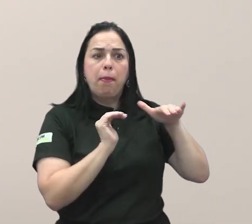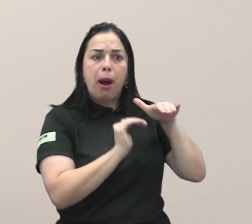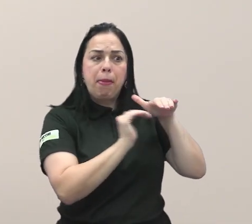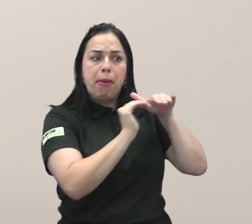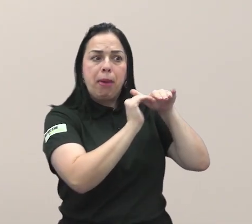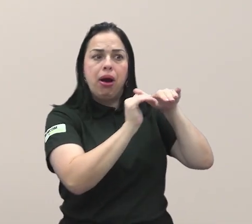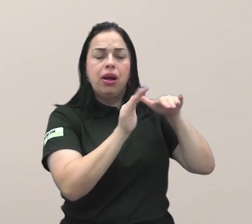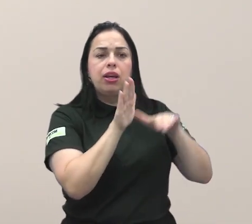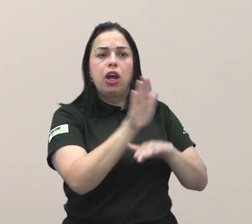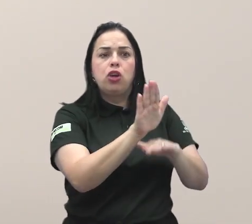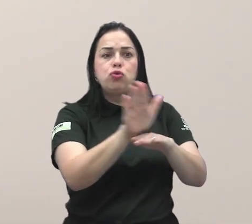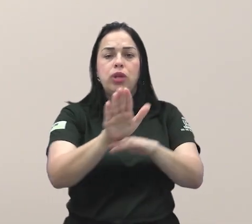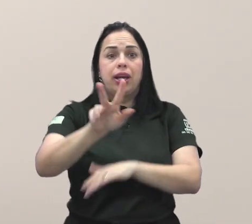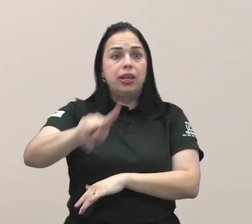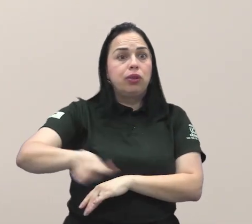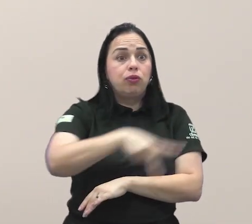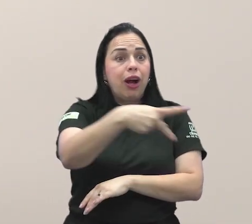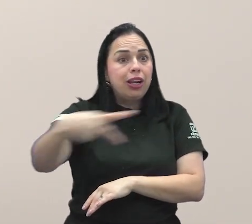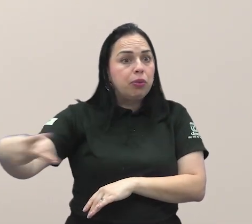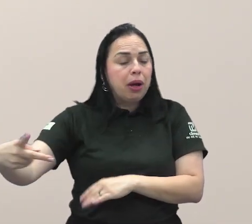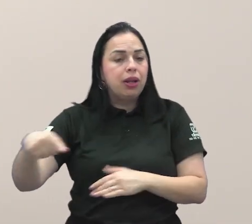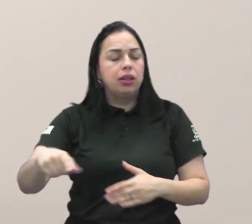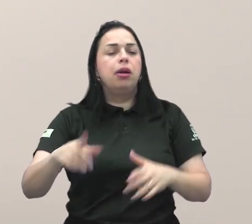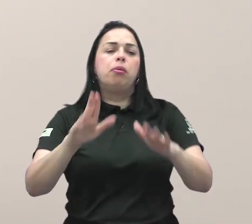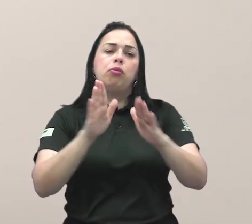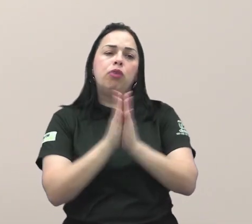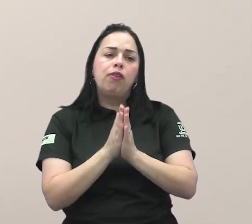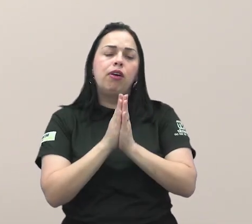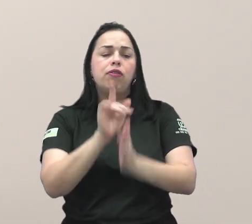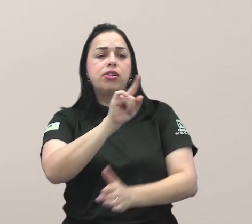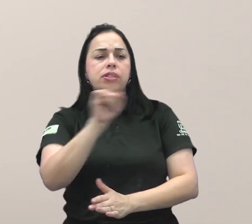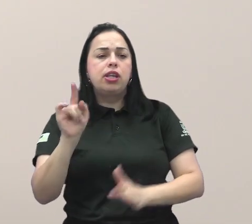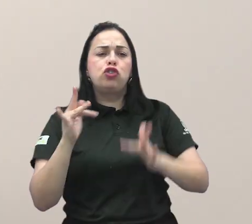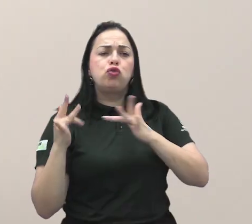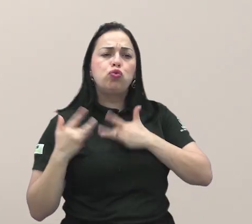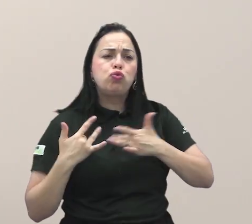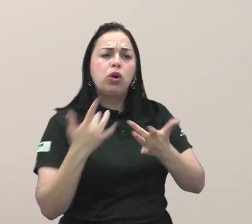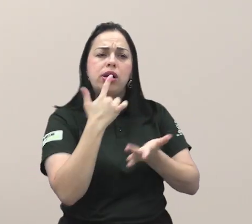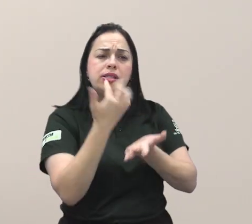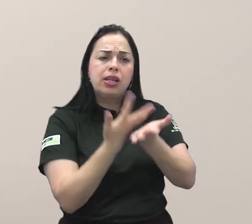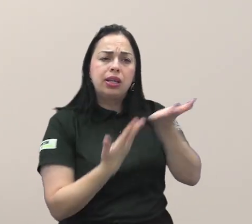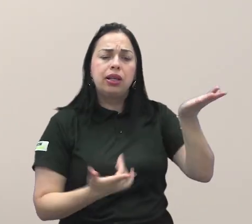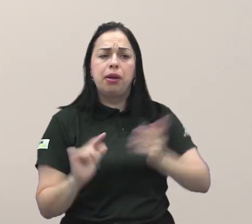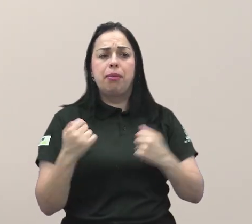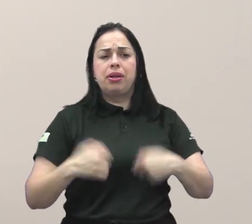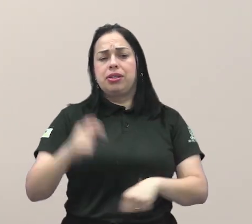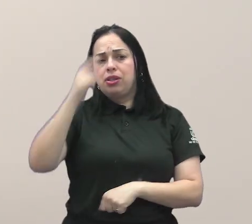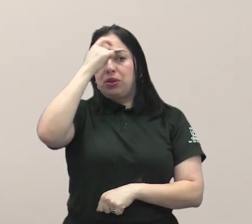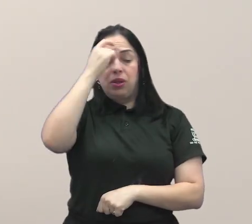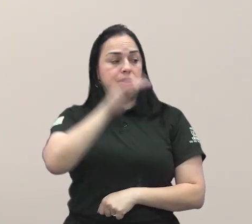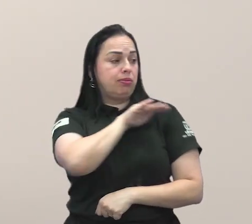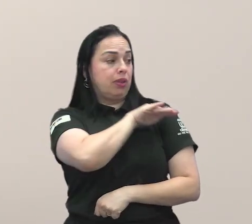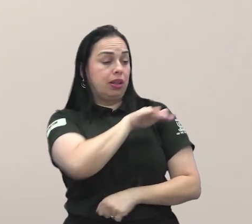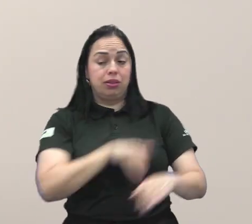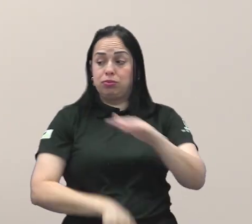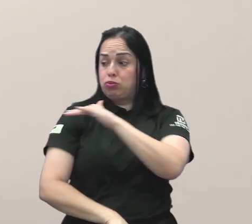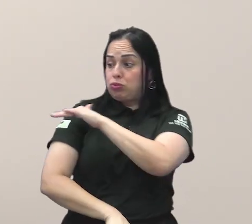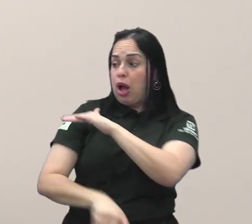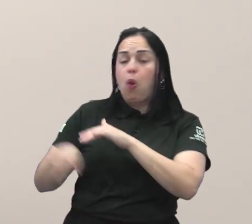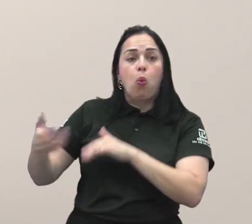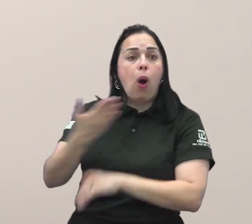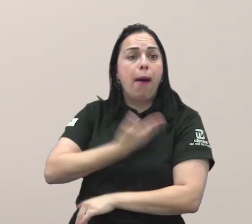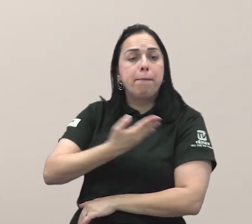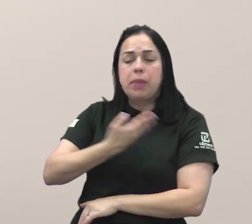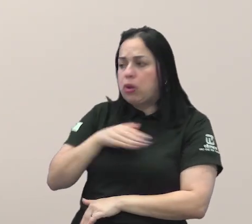Esse banco de sangue ele atende toda a região. Então eu peço para a população que faça a sua doação, é importante, conscientize aí seu vizinho,